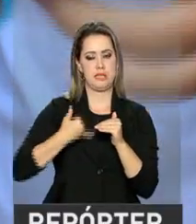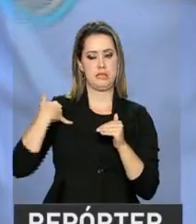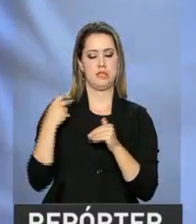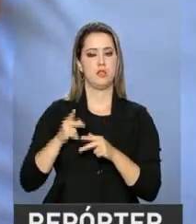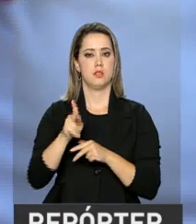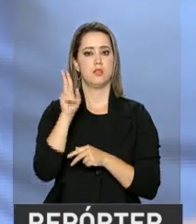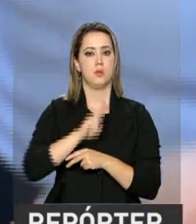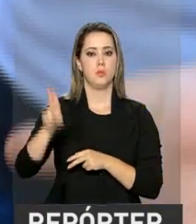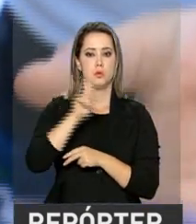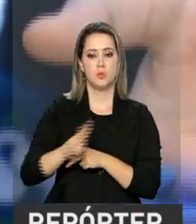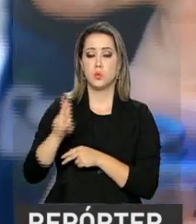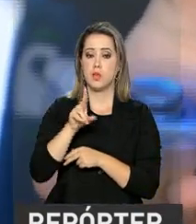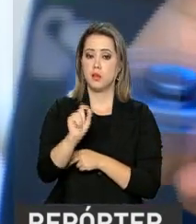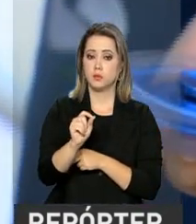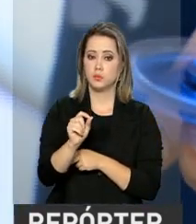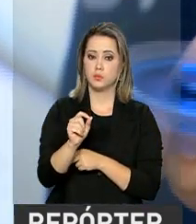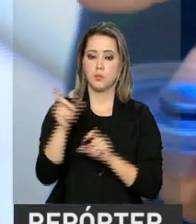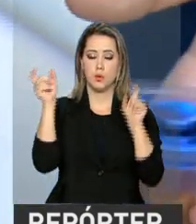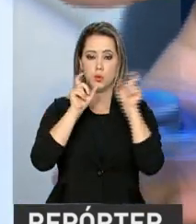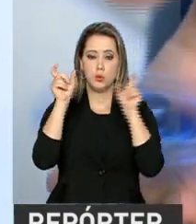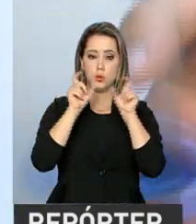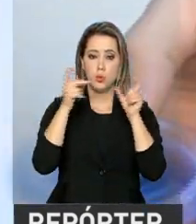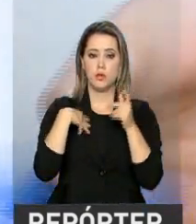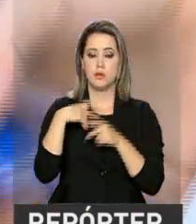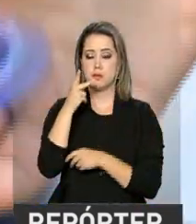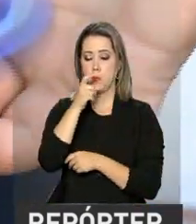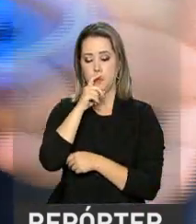usados com a atenção dos pais e responsáveis.